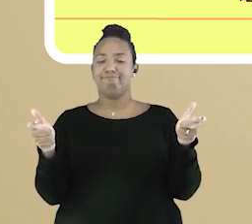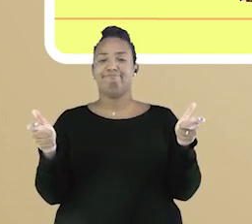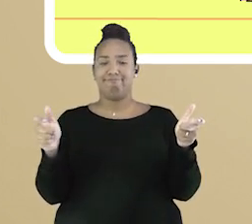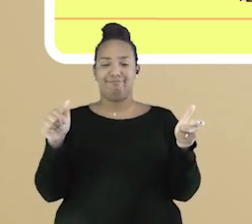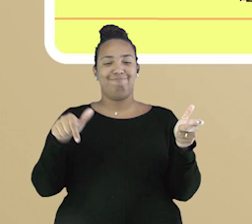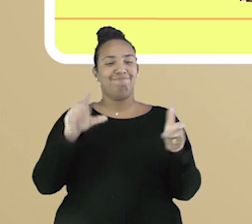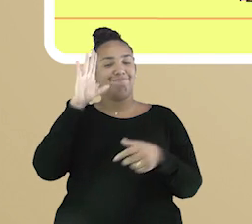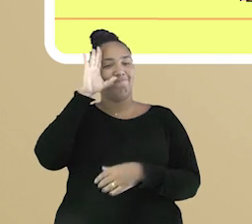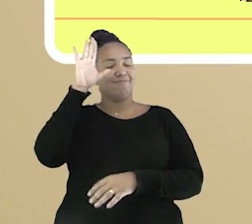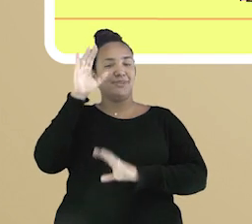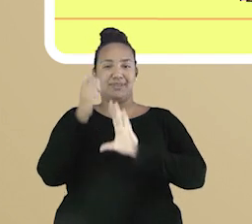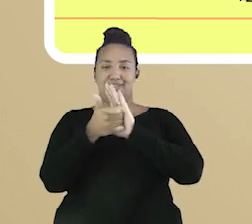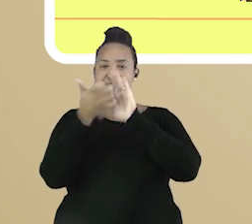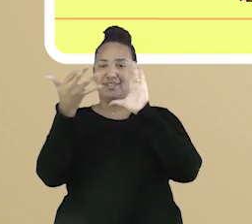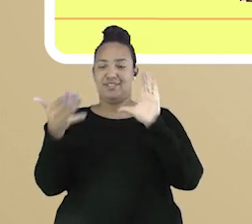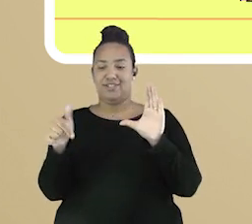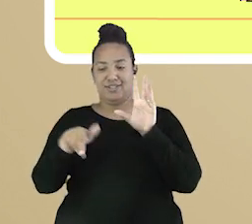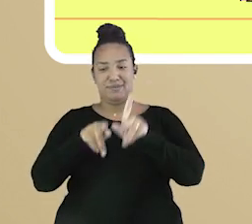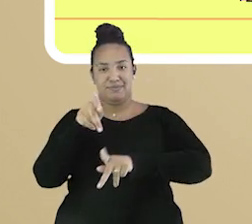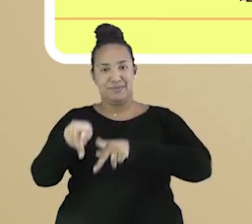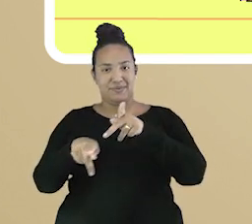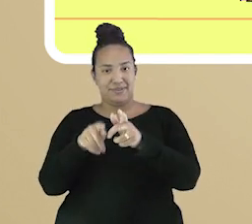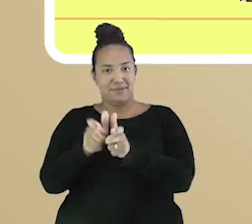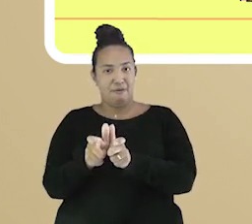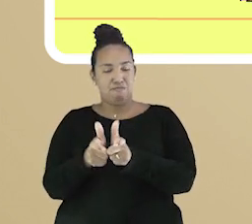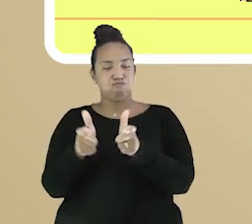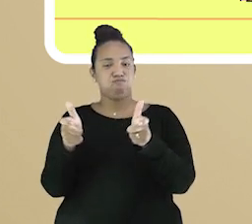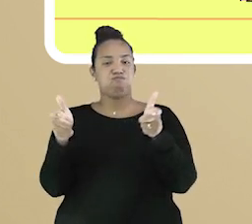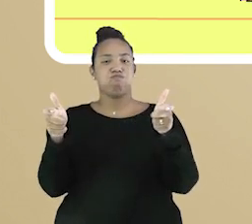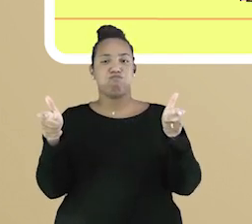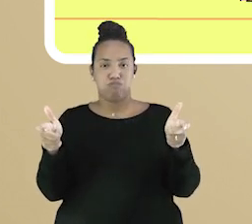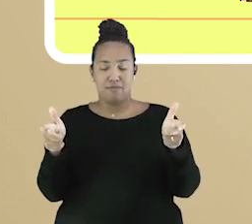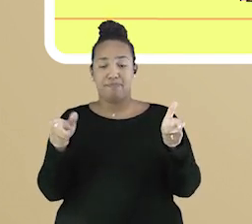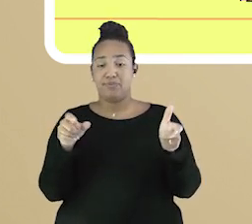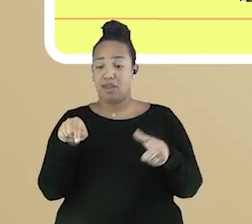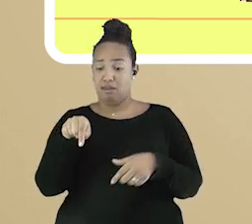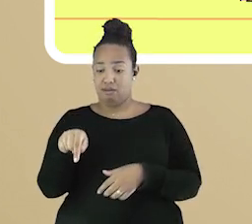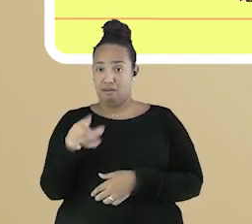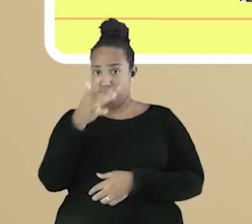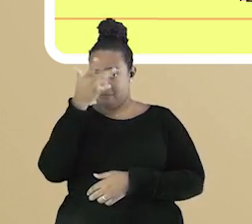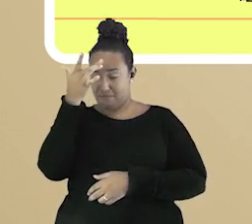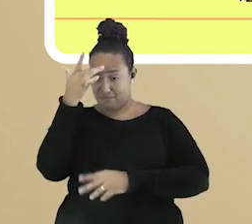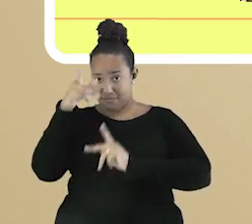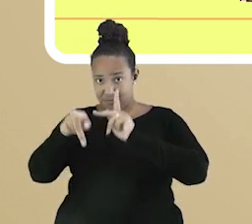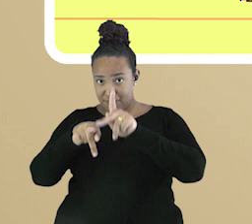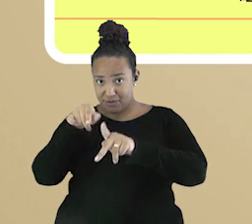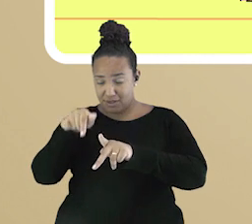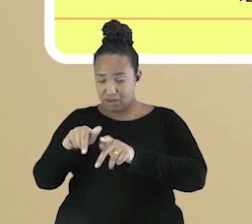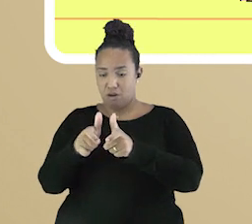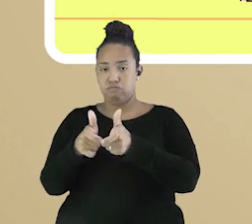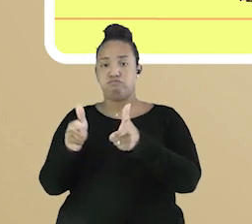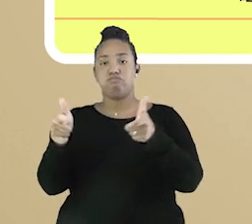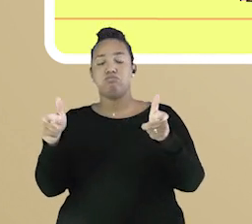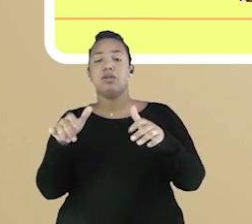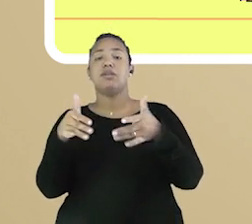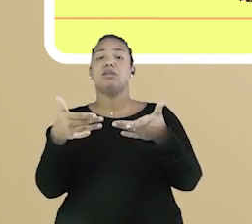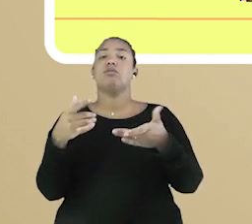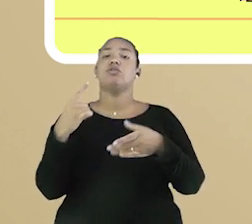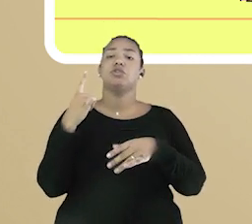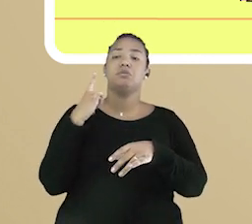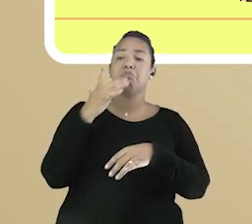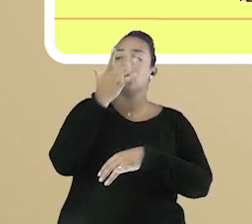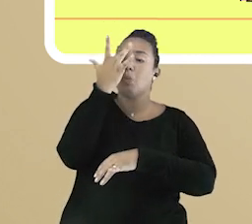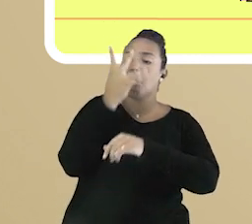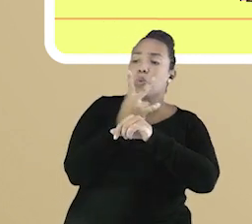dos principais motivos que fizeram a população aumentar. Com o maior número de pessoas, houve então uma procura maior por